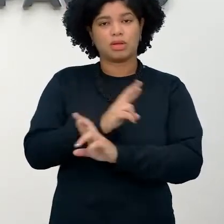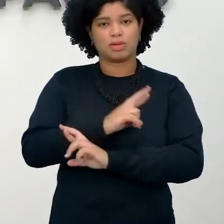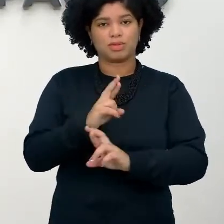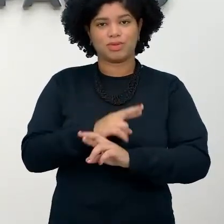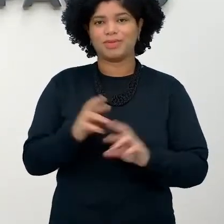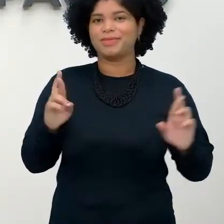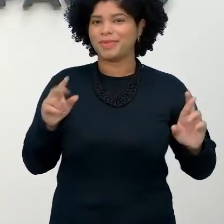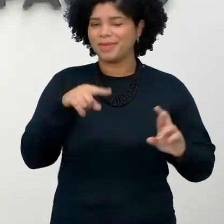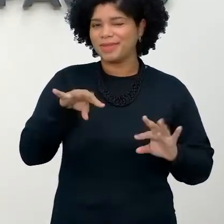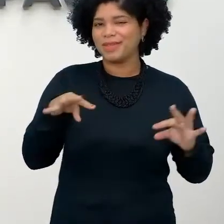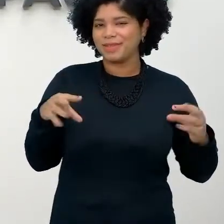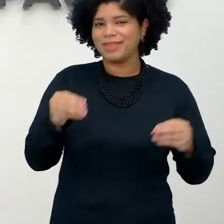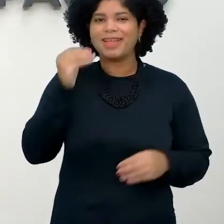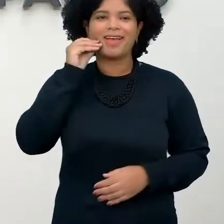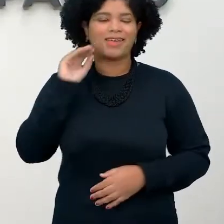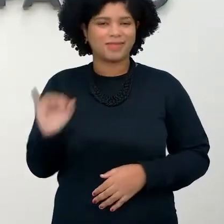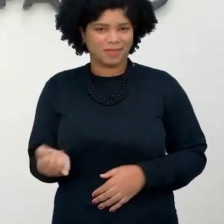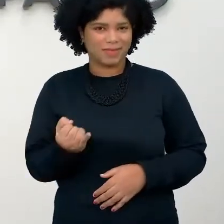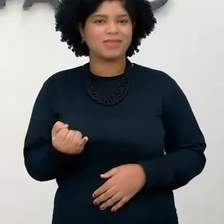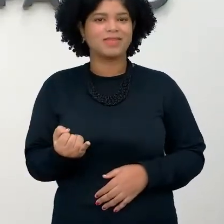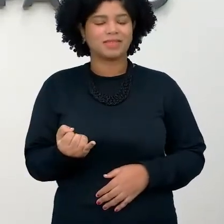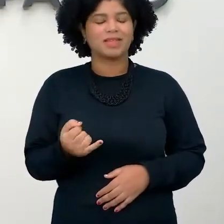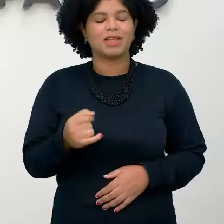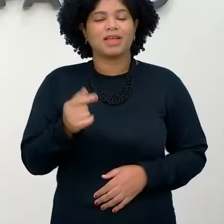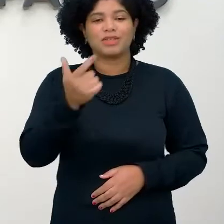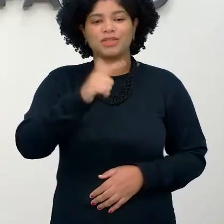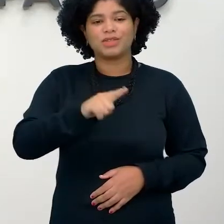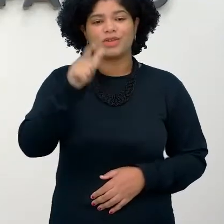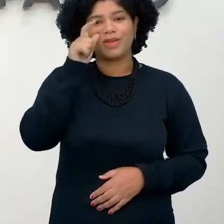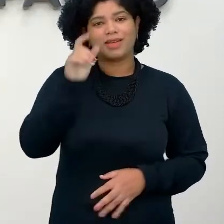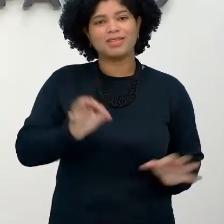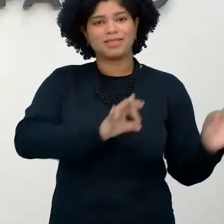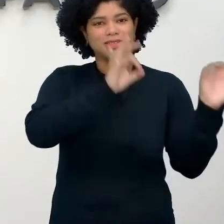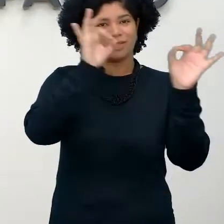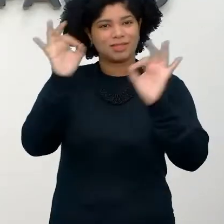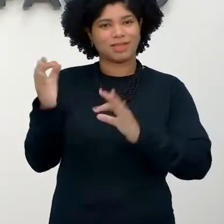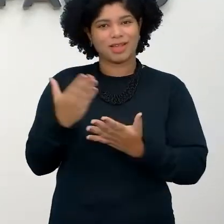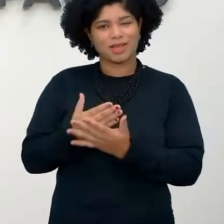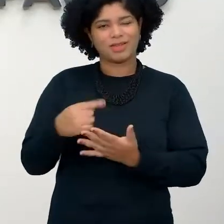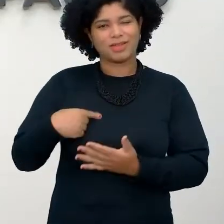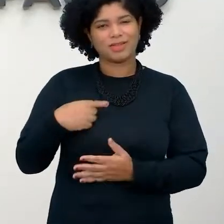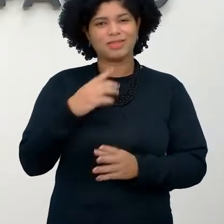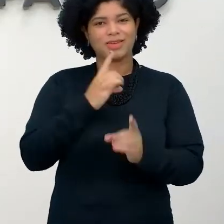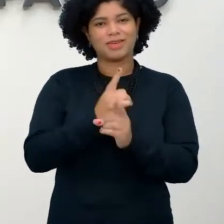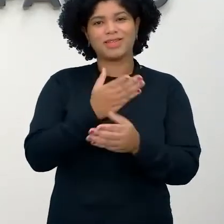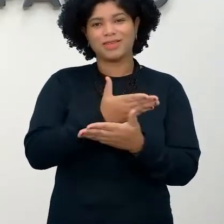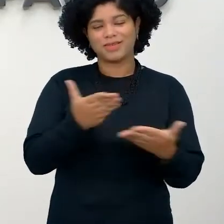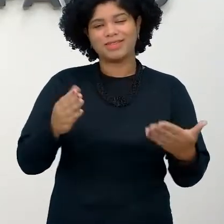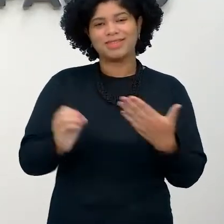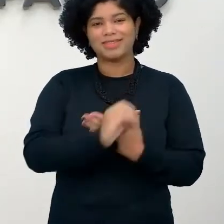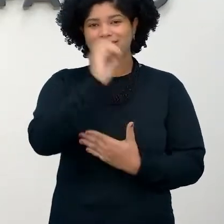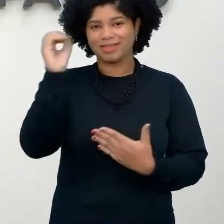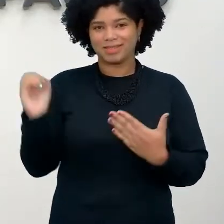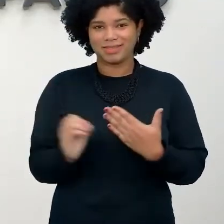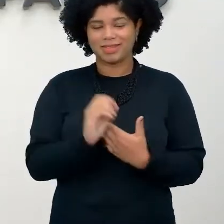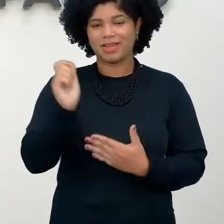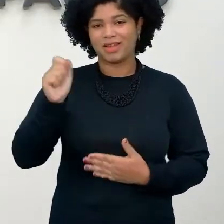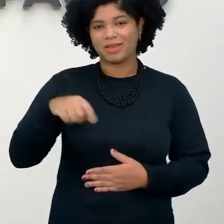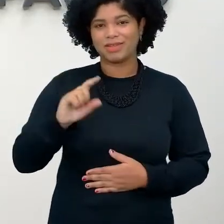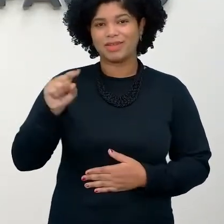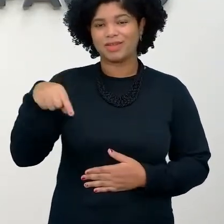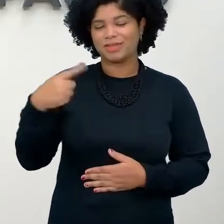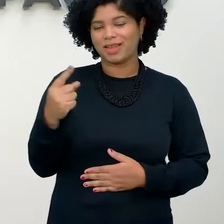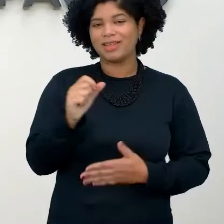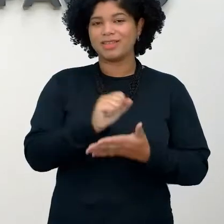vocês aproveitem essa reprise e a gente continua se vendo aí no Centro de Mídias nas